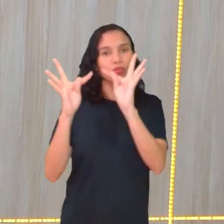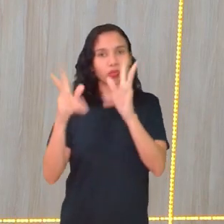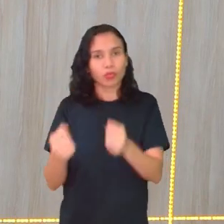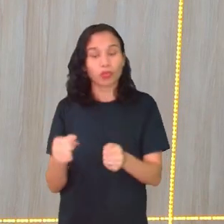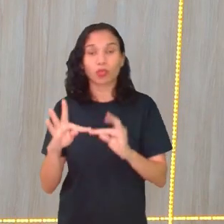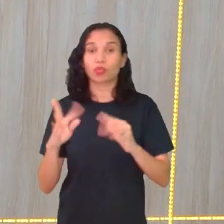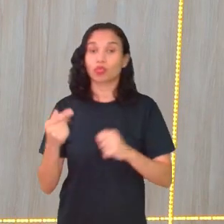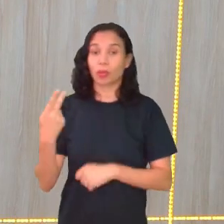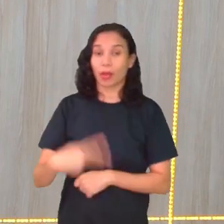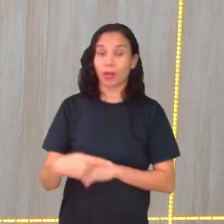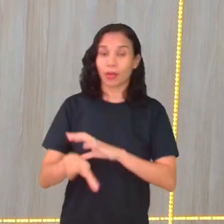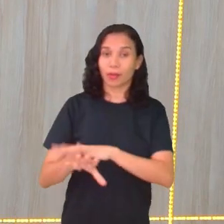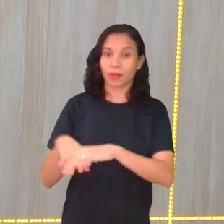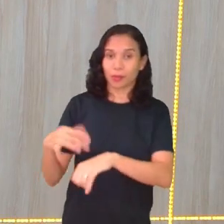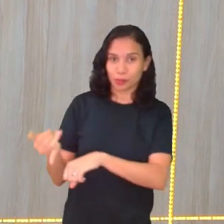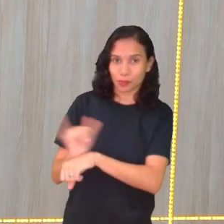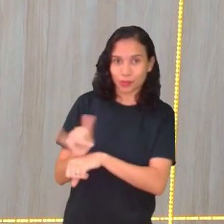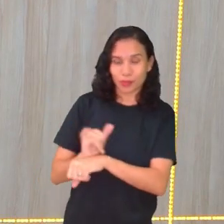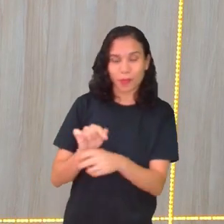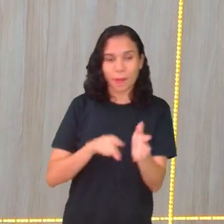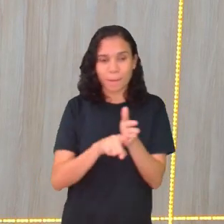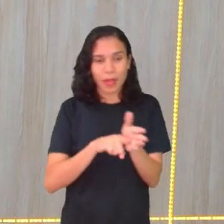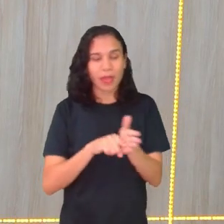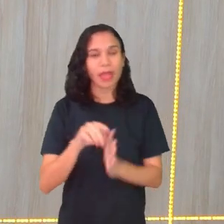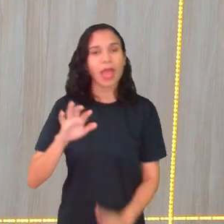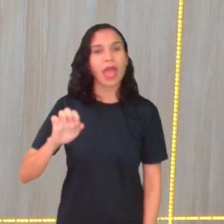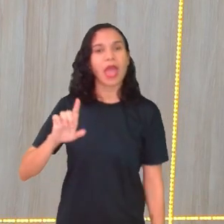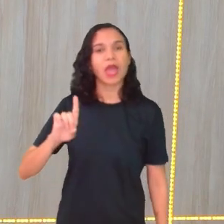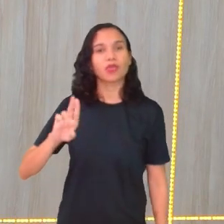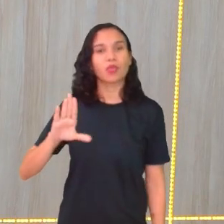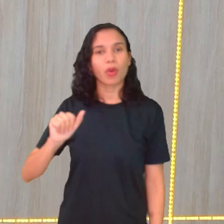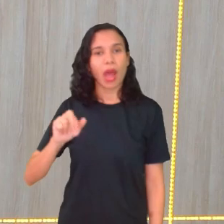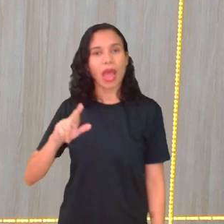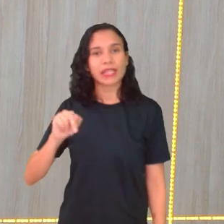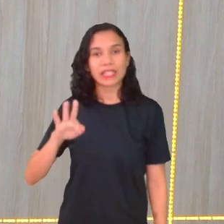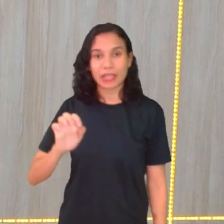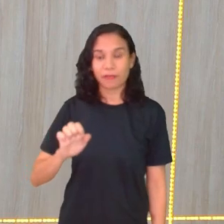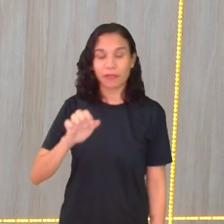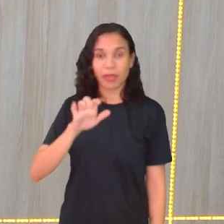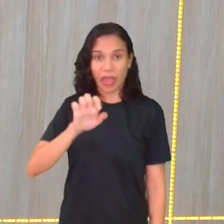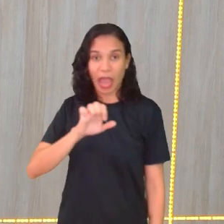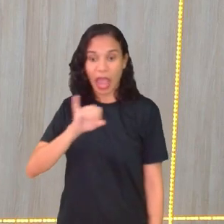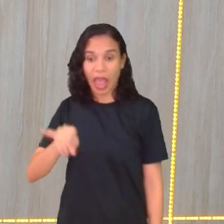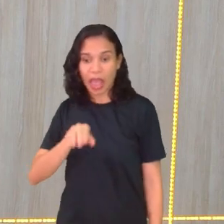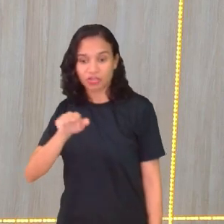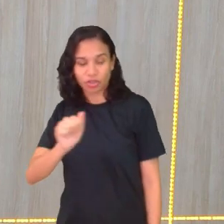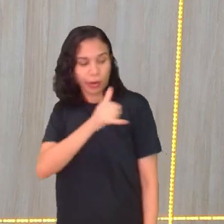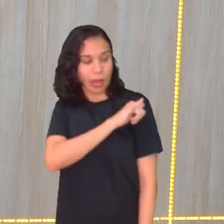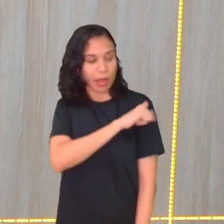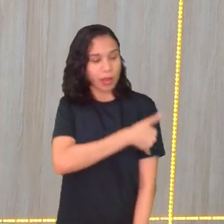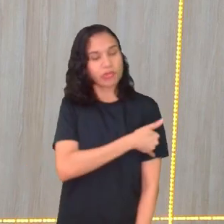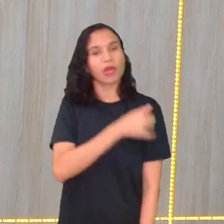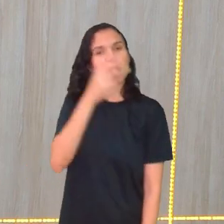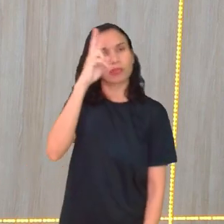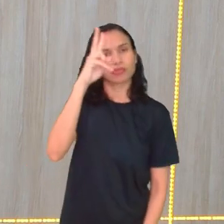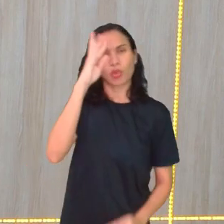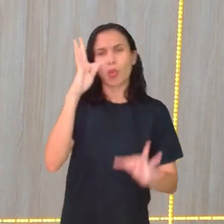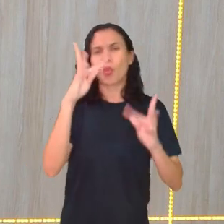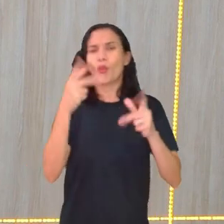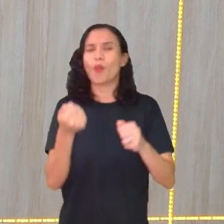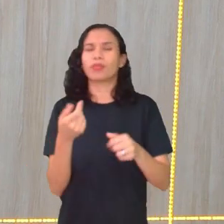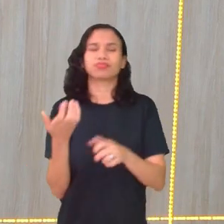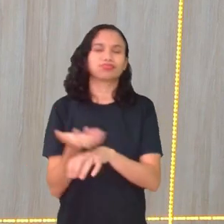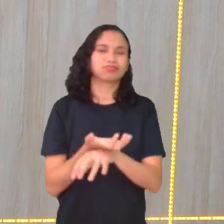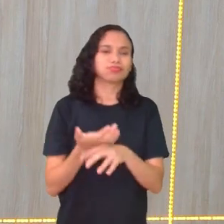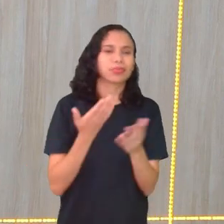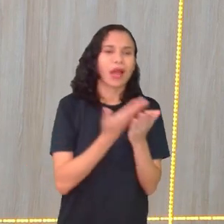canal de YouTube. Você coloca Educa Recife, EJA, né? EJA, História, e aí vão ter todas as aulas de